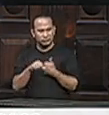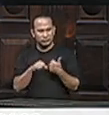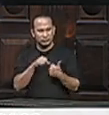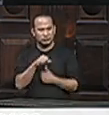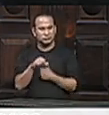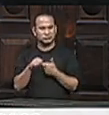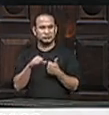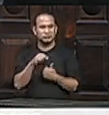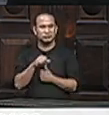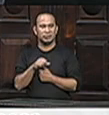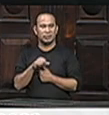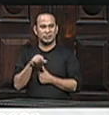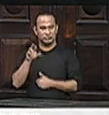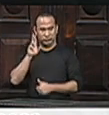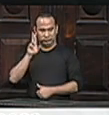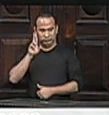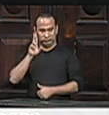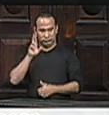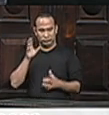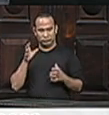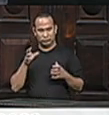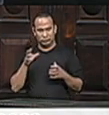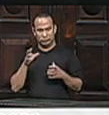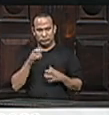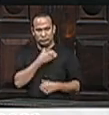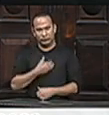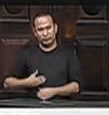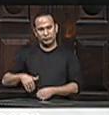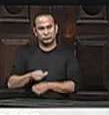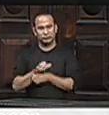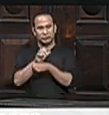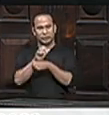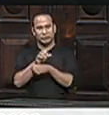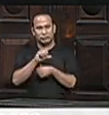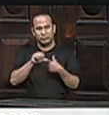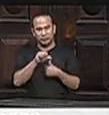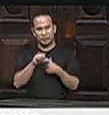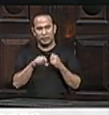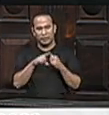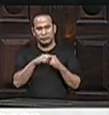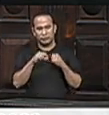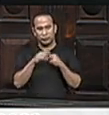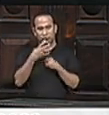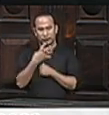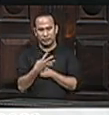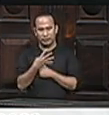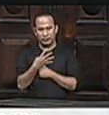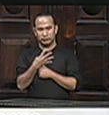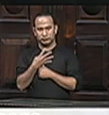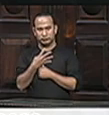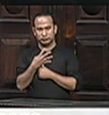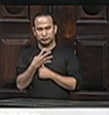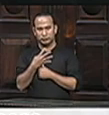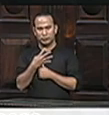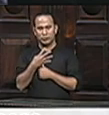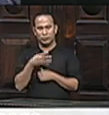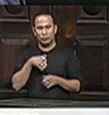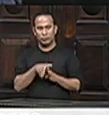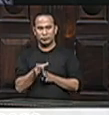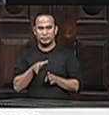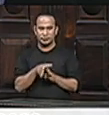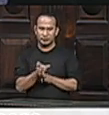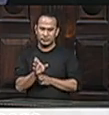Portanto, nenhuma dificuldade em aceitar e reconhecer a importância desse conselho que já existe desde 2008. Entretanto,